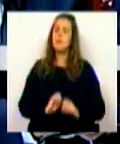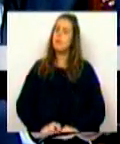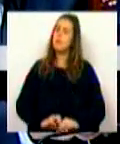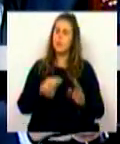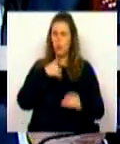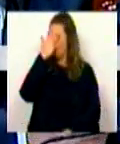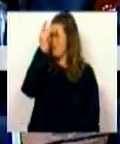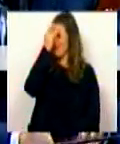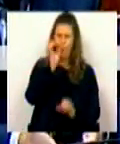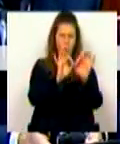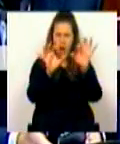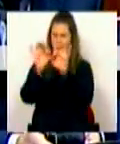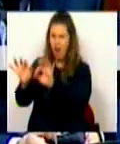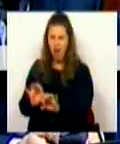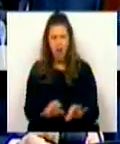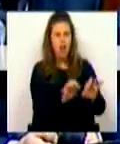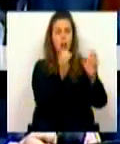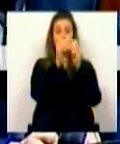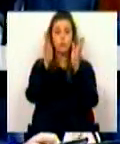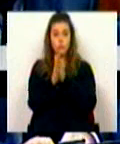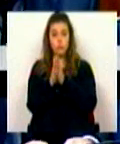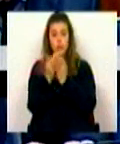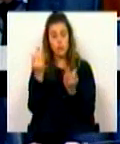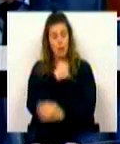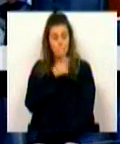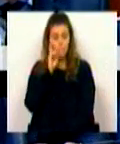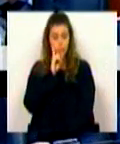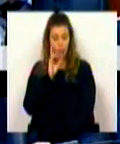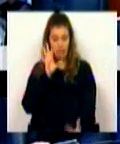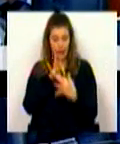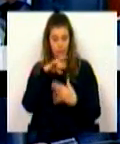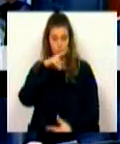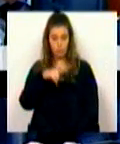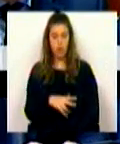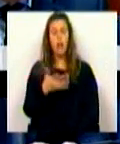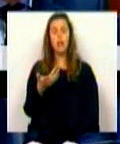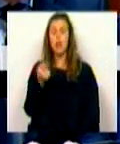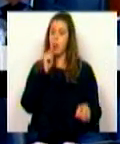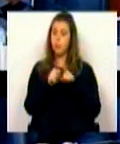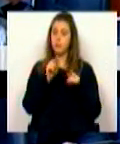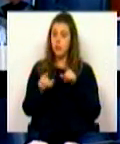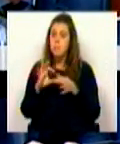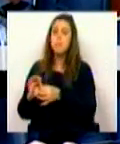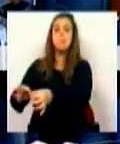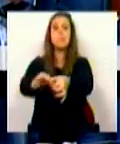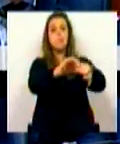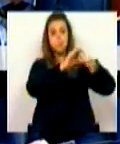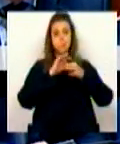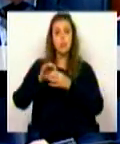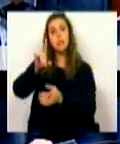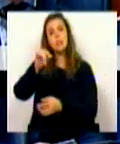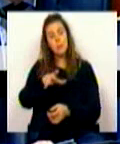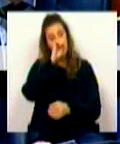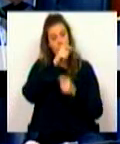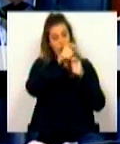que é consensual para todos nós, que é decisivo para Portugal que a política de coesão e a política